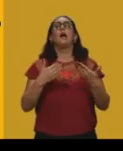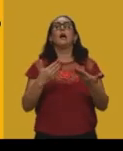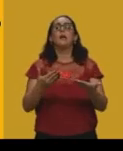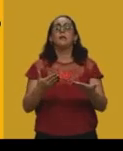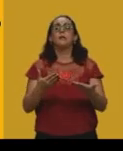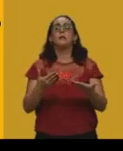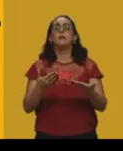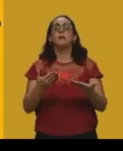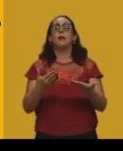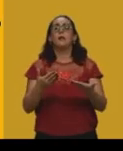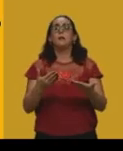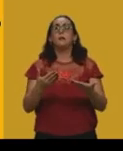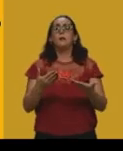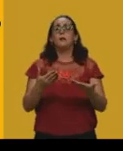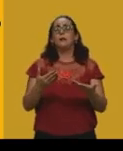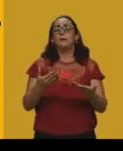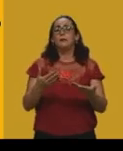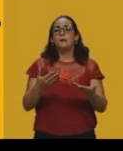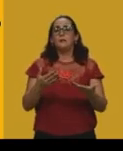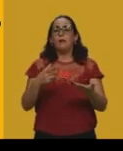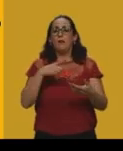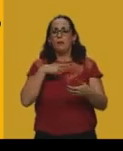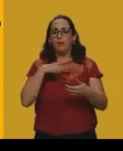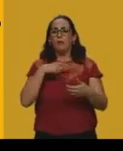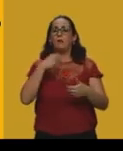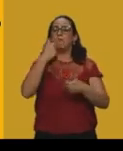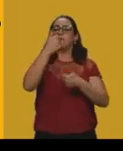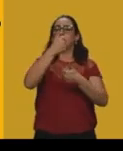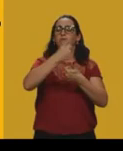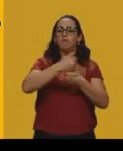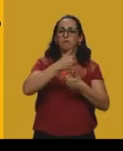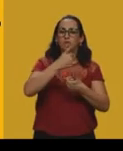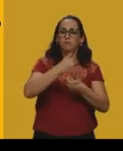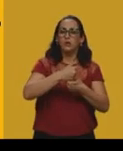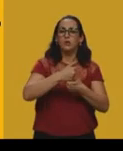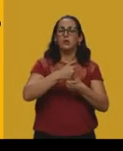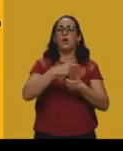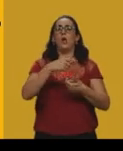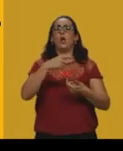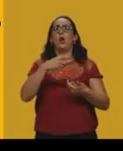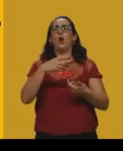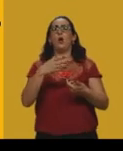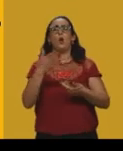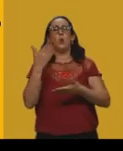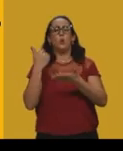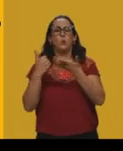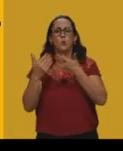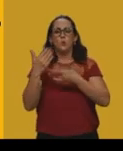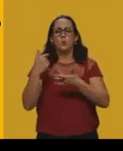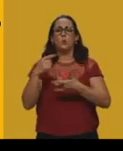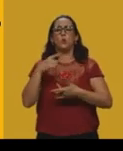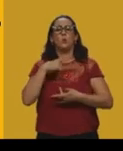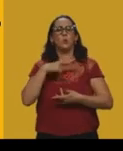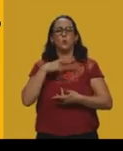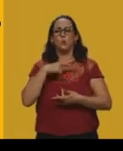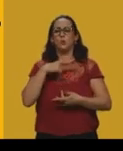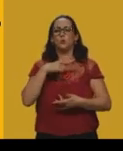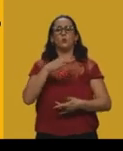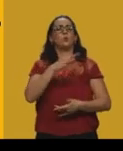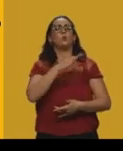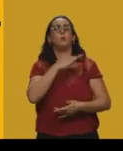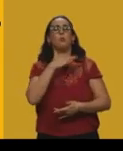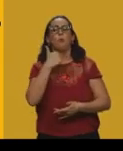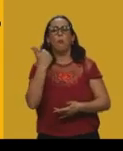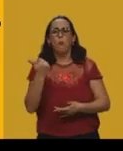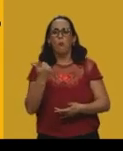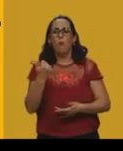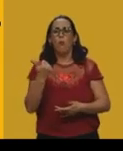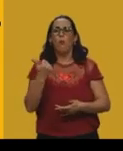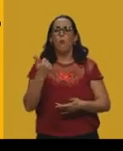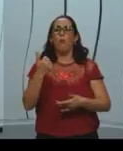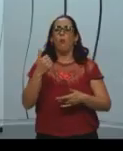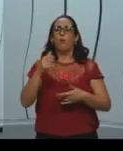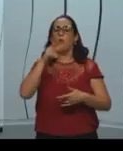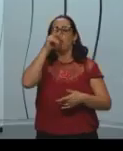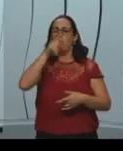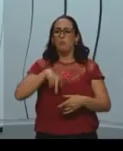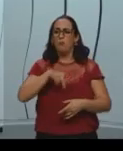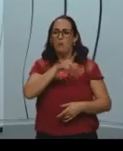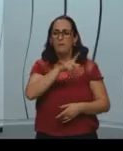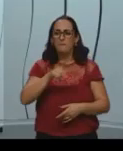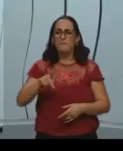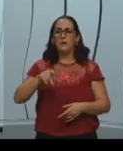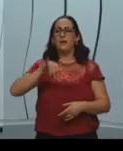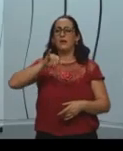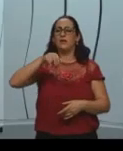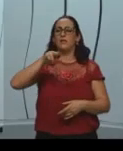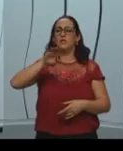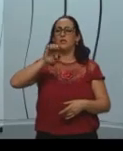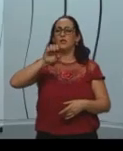mencionados, a questão, né, da mortalidade, da posição dos jesuítas, nós falamos a respeito disso, mas